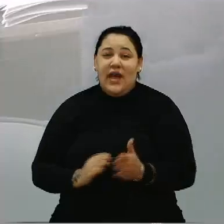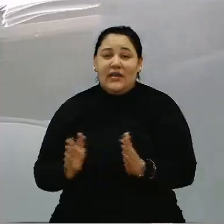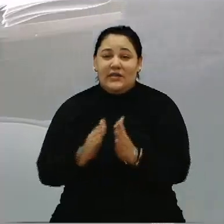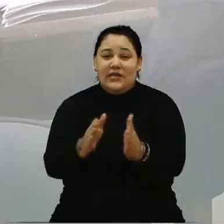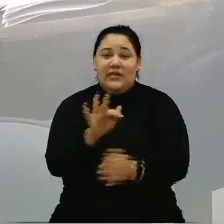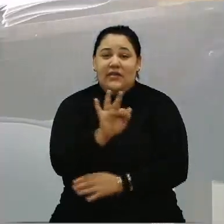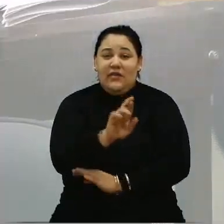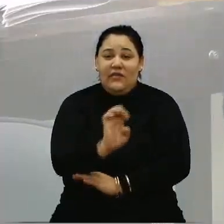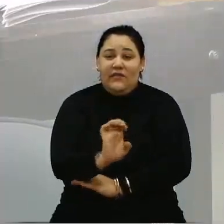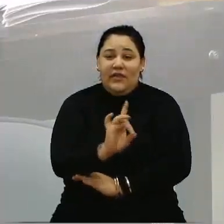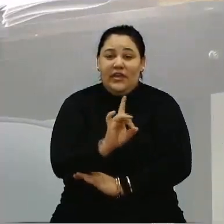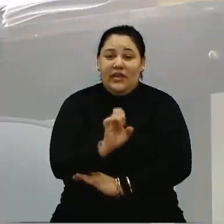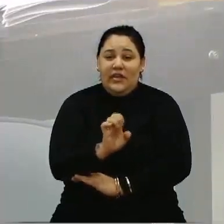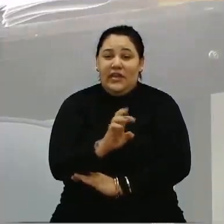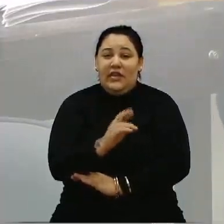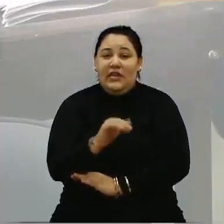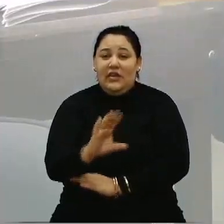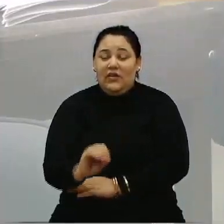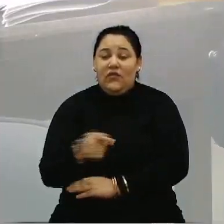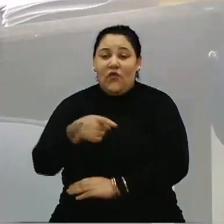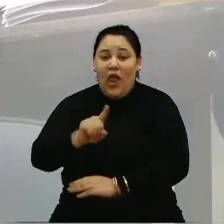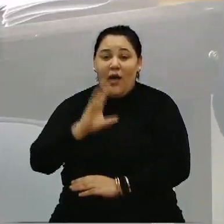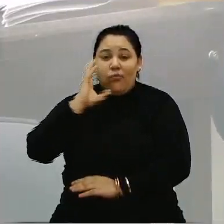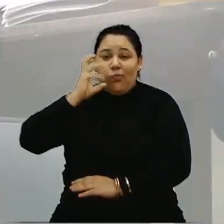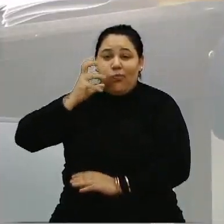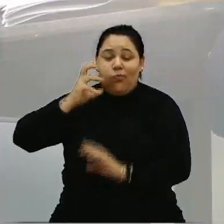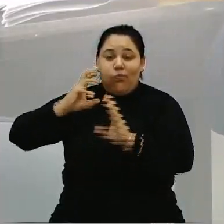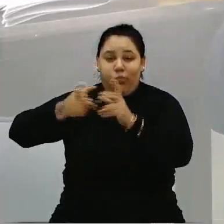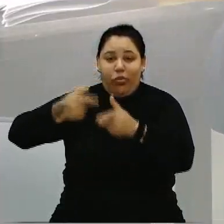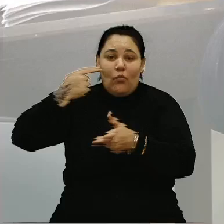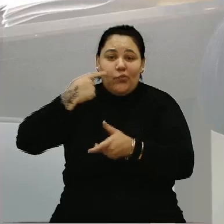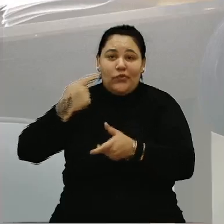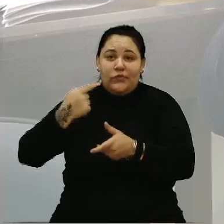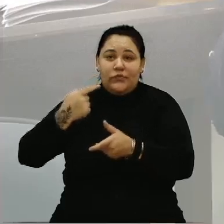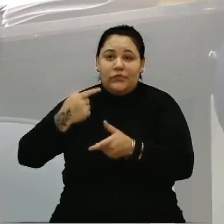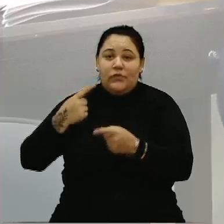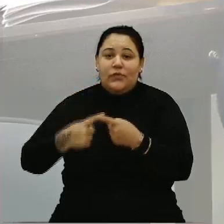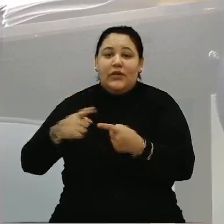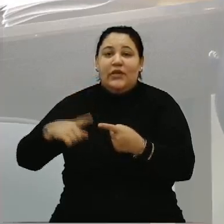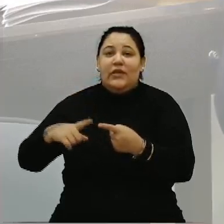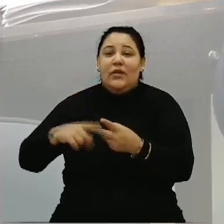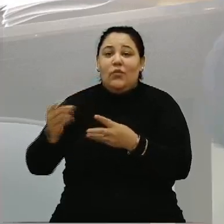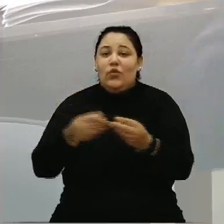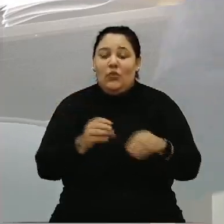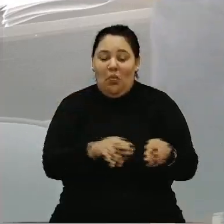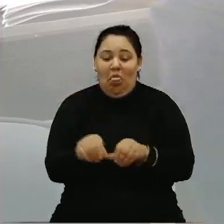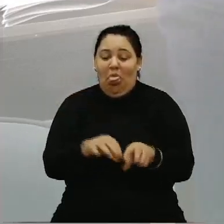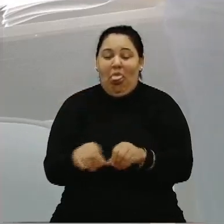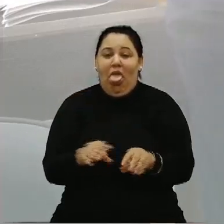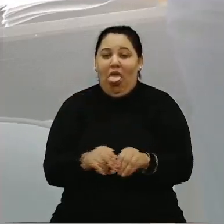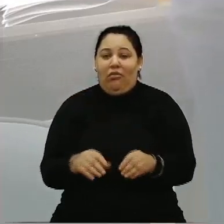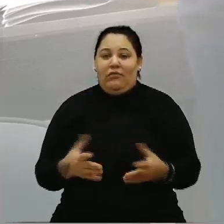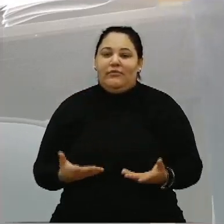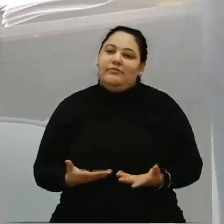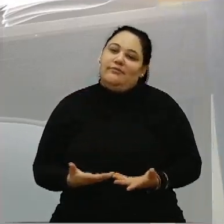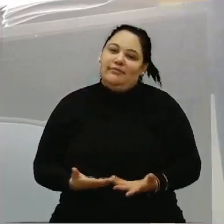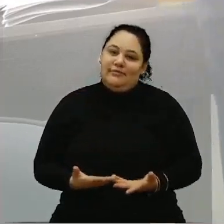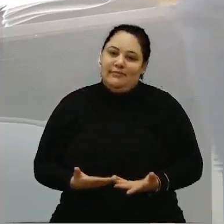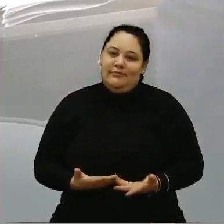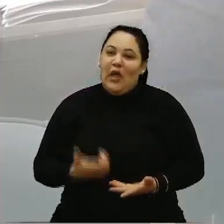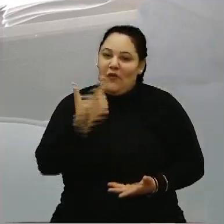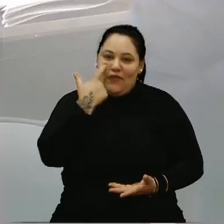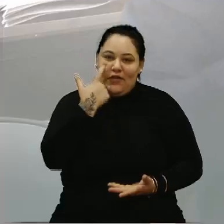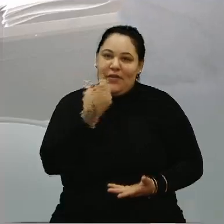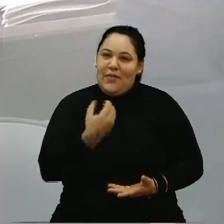Ele foi lá com a patrola, os moradores botaram o patrulha para correr porque tem muito barro. Então vejam bem, gente, eu não estou fazendo